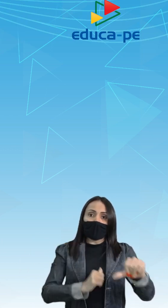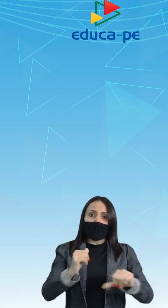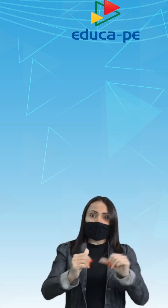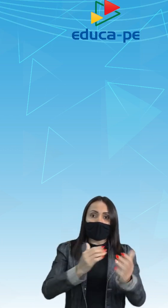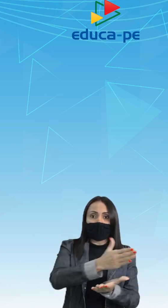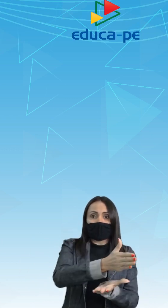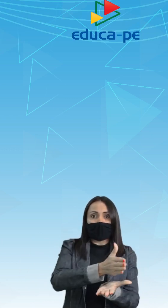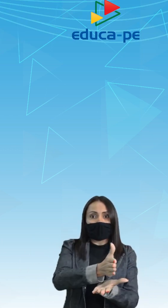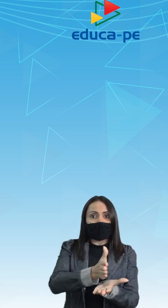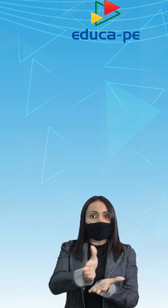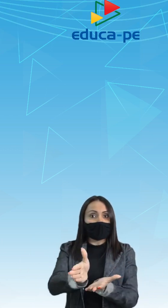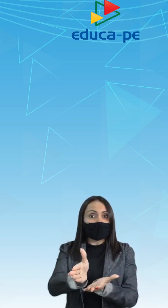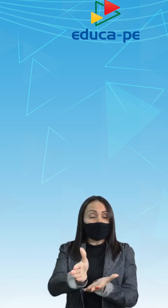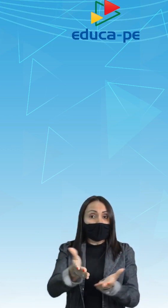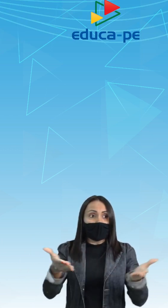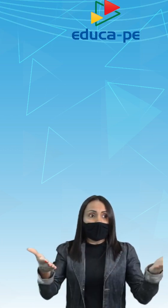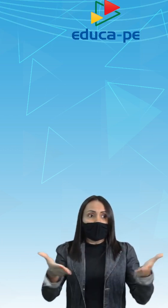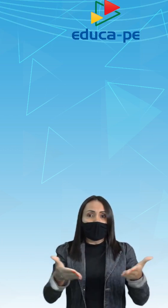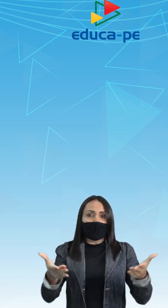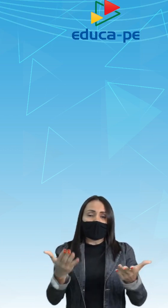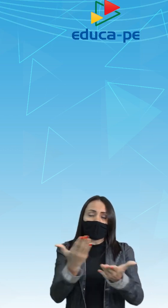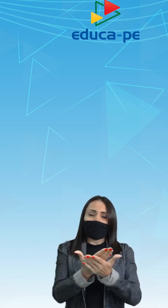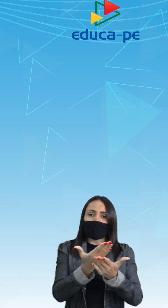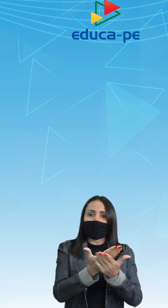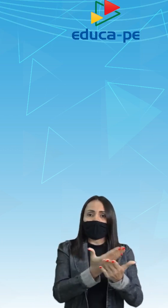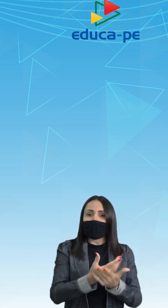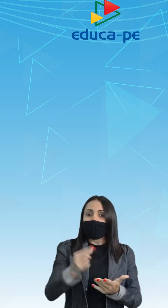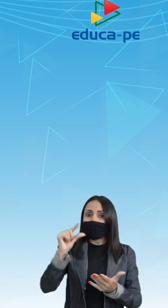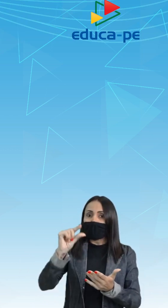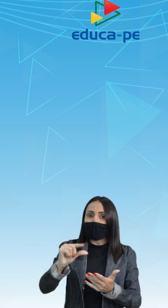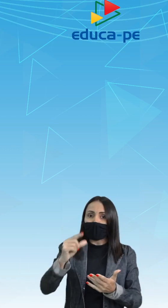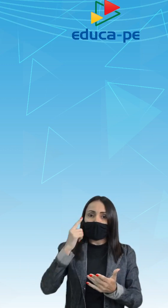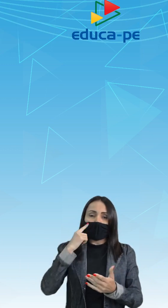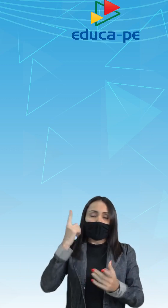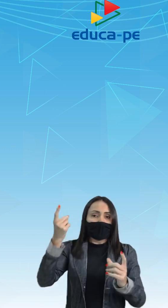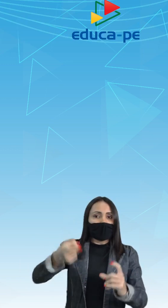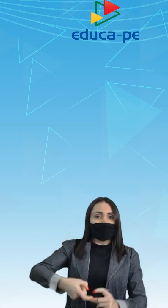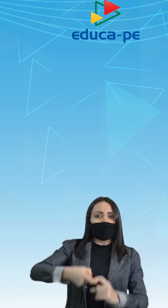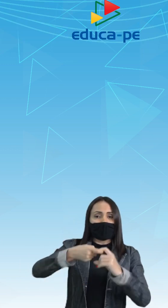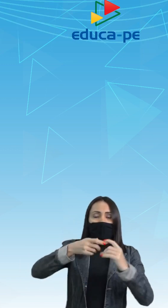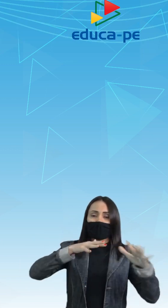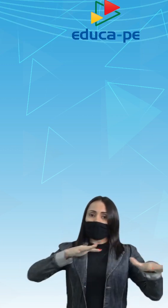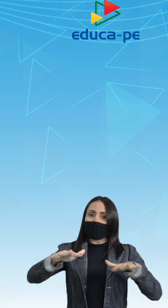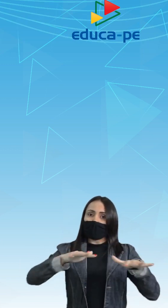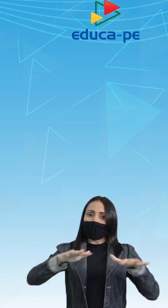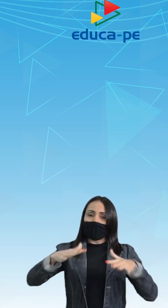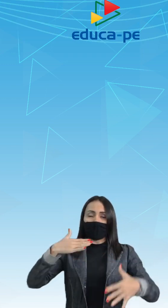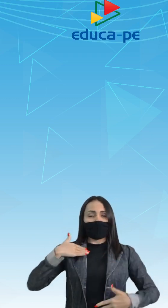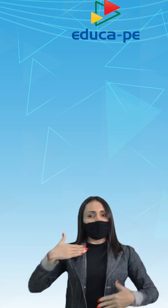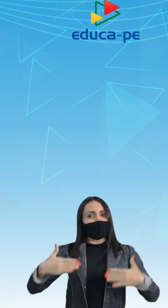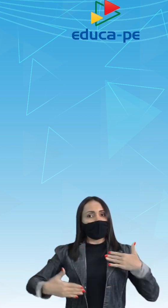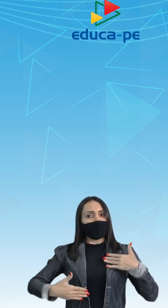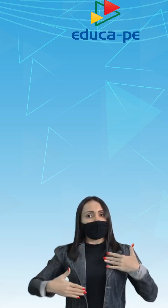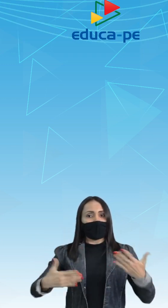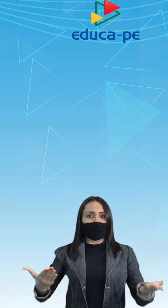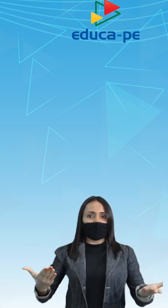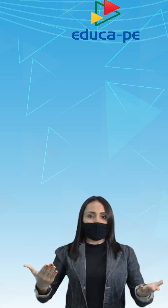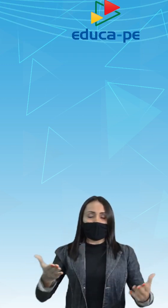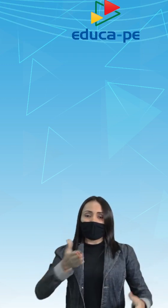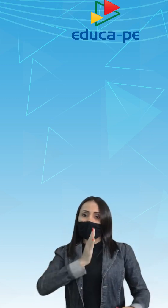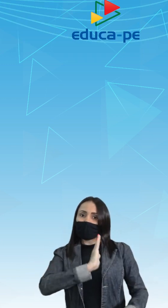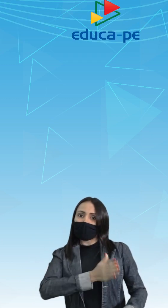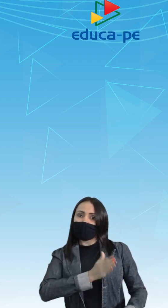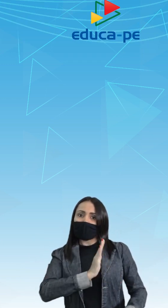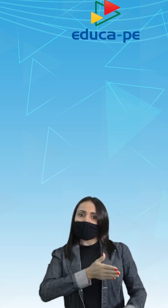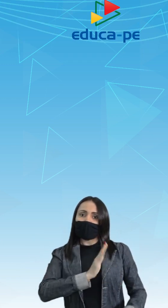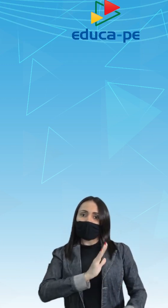direção. Hoje, a gente estudou um pouco sobre a sustentação e a locomoção dos nossos